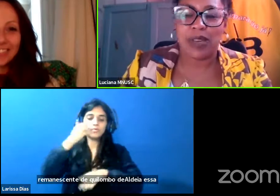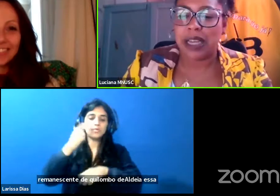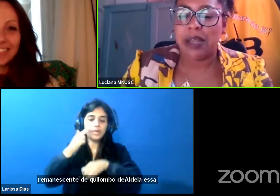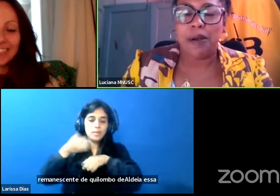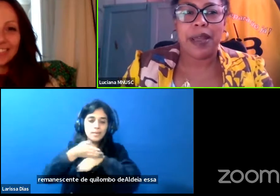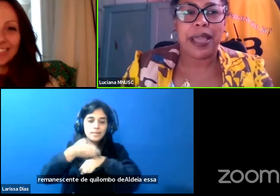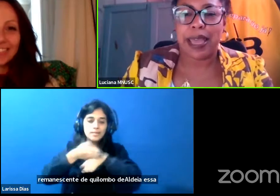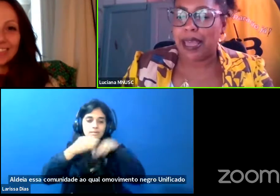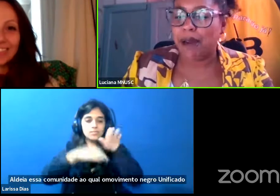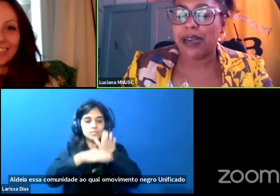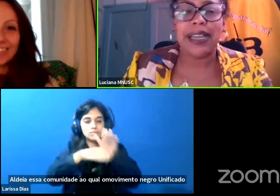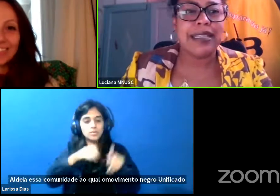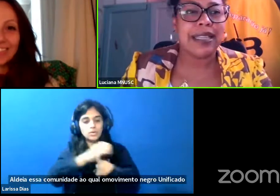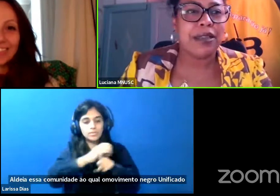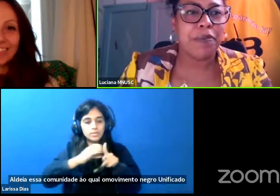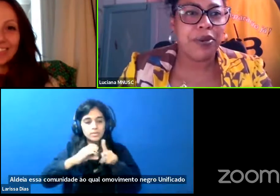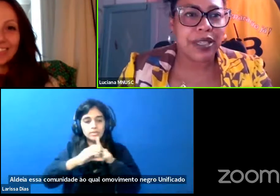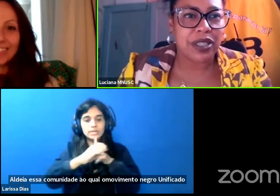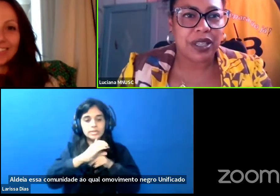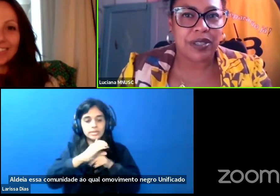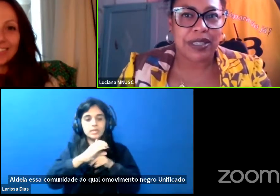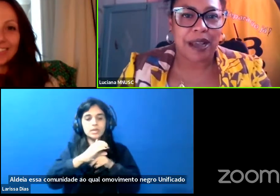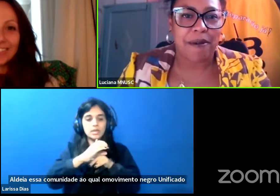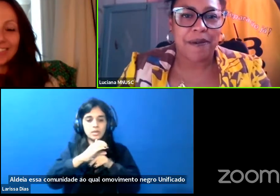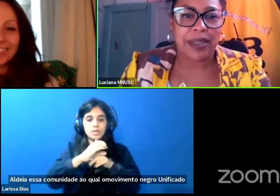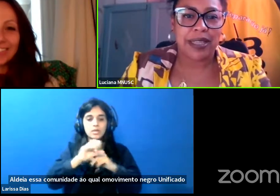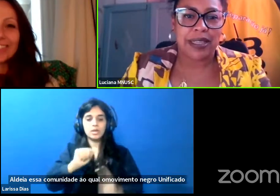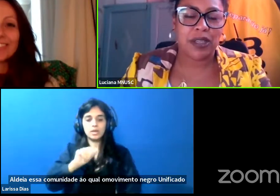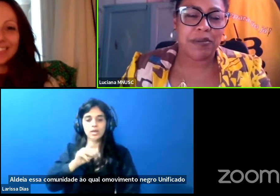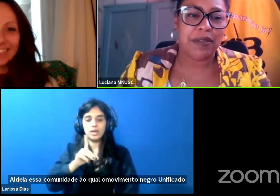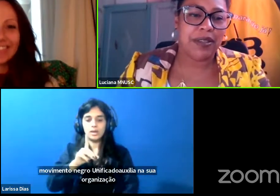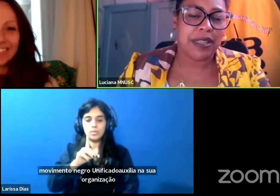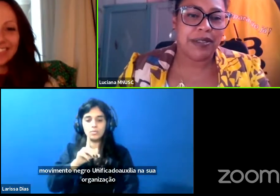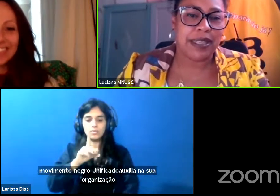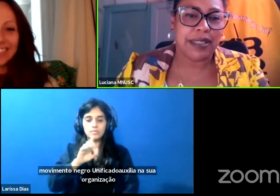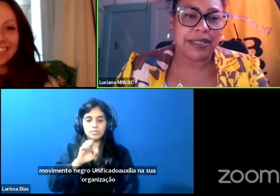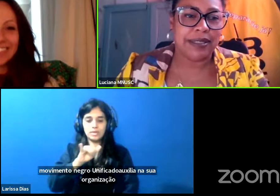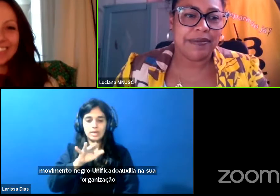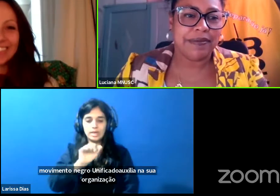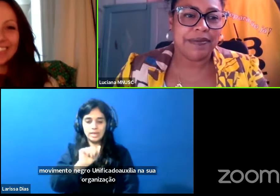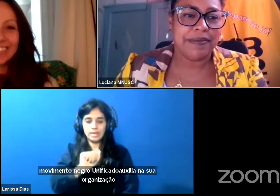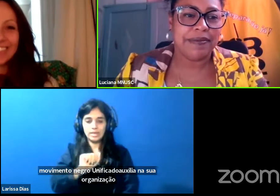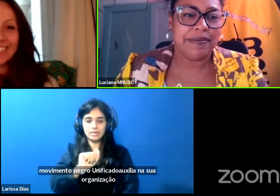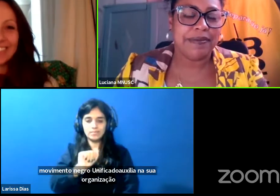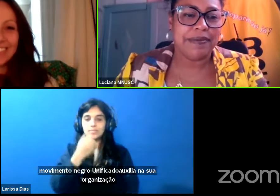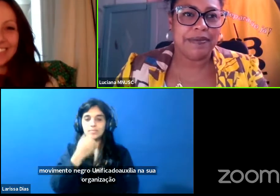na sua organização política e social. Seja bem-vinda, Luciana.